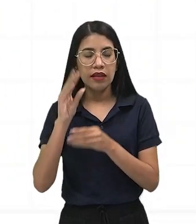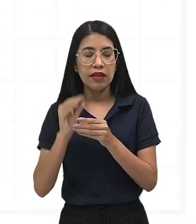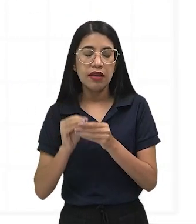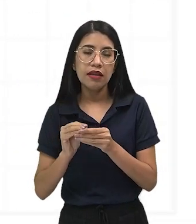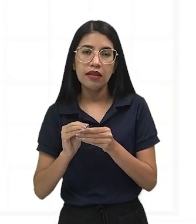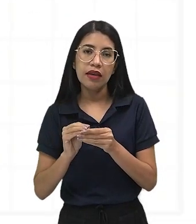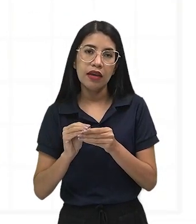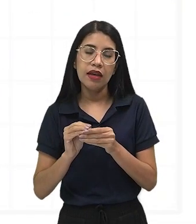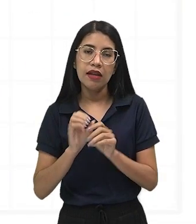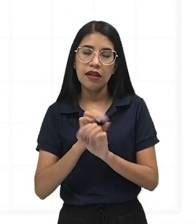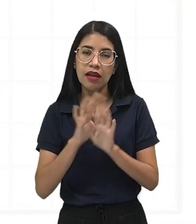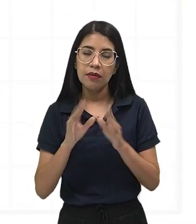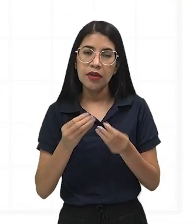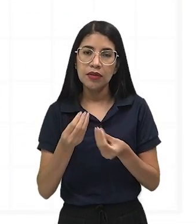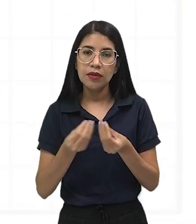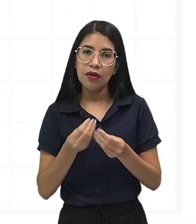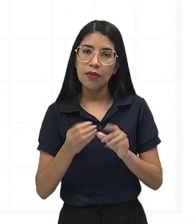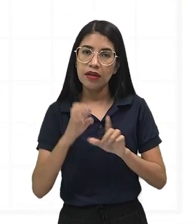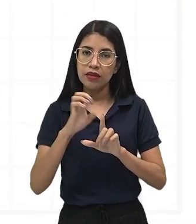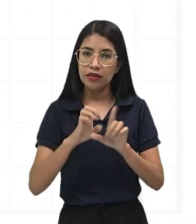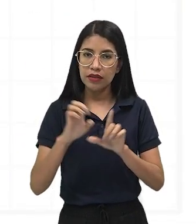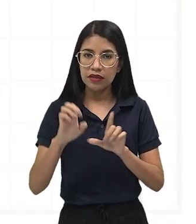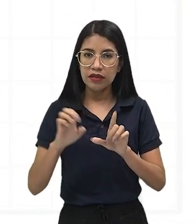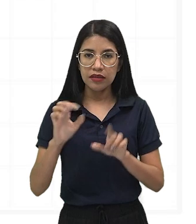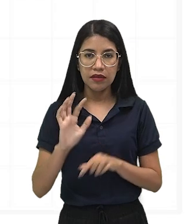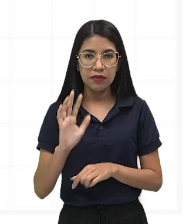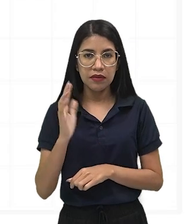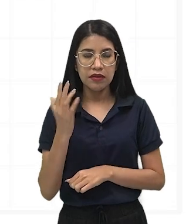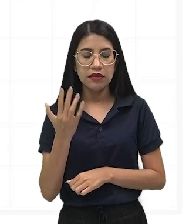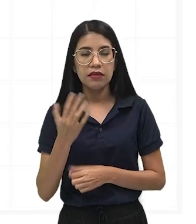inferência estatística aqui.